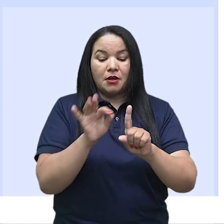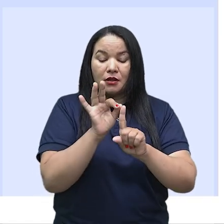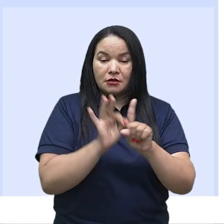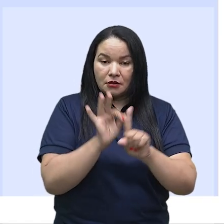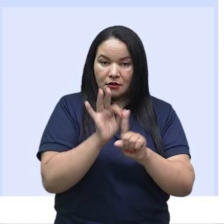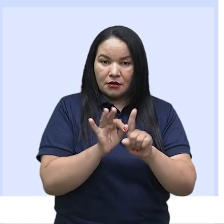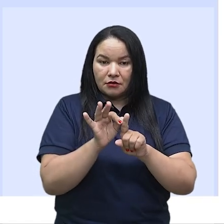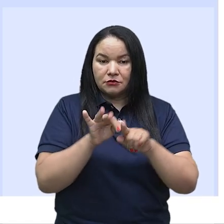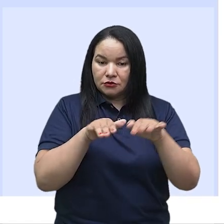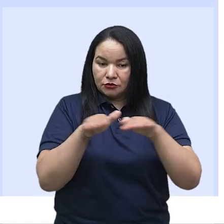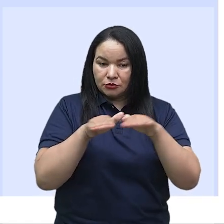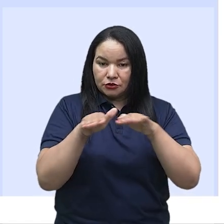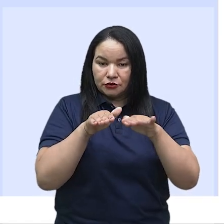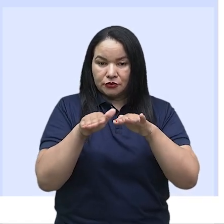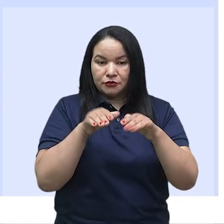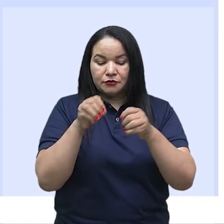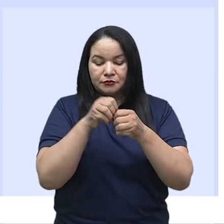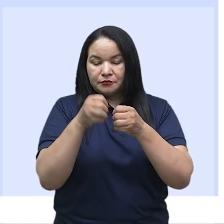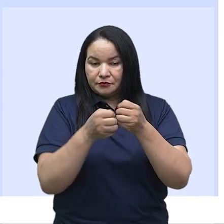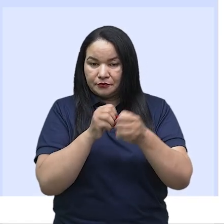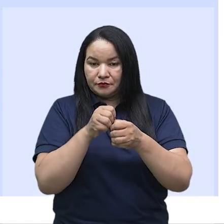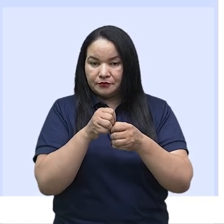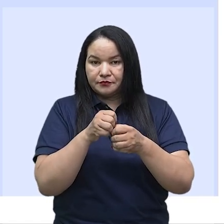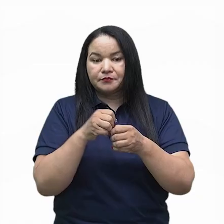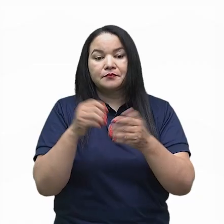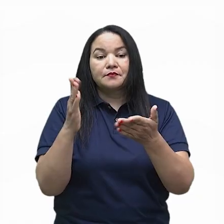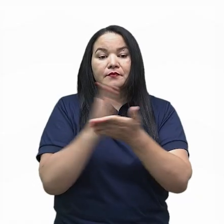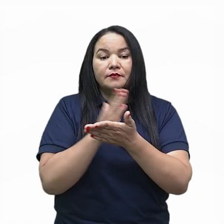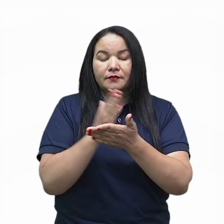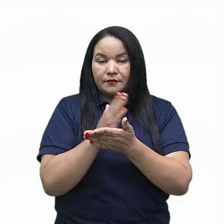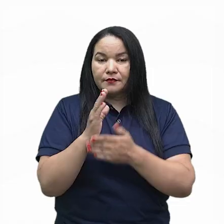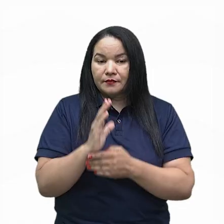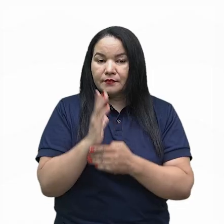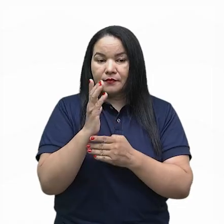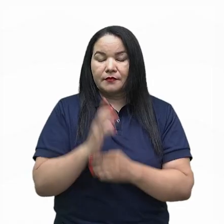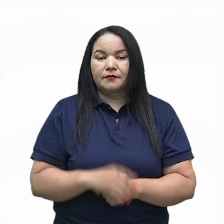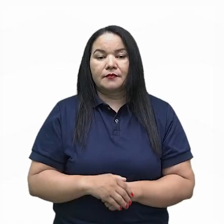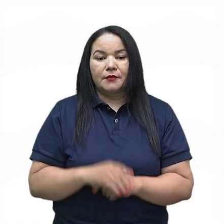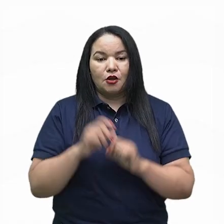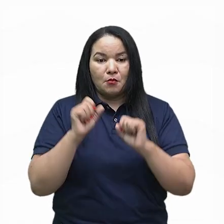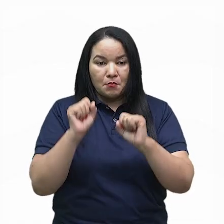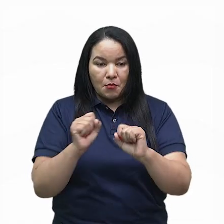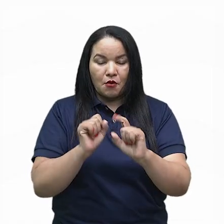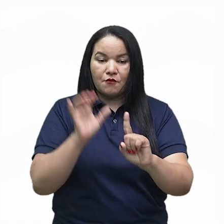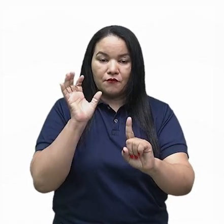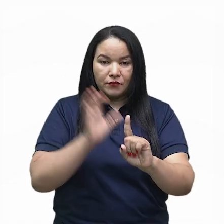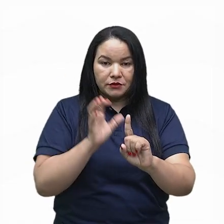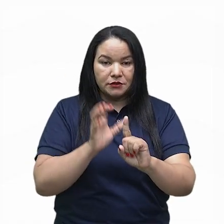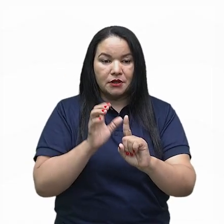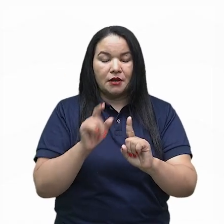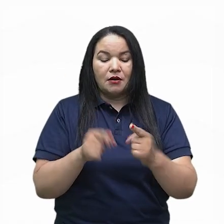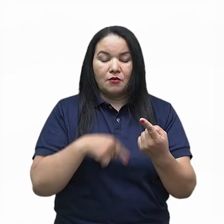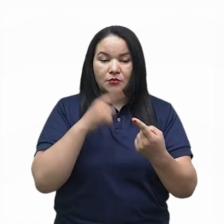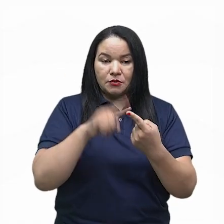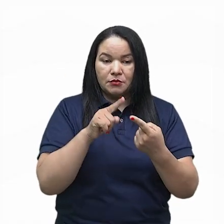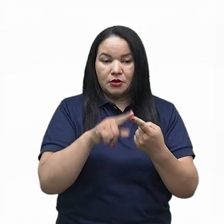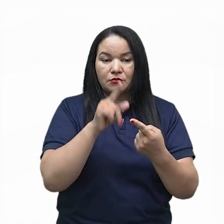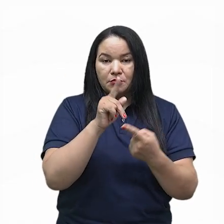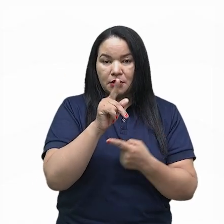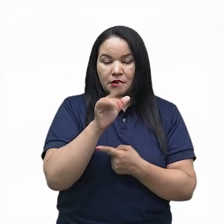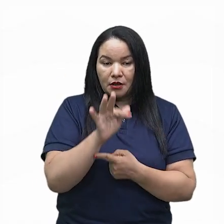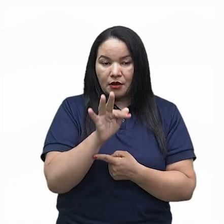das partículas, né? E aí existem alguns fatores, né, que podem influenciar o ponto de fusão e